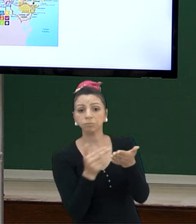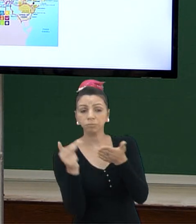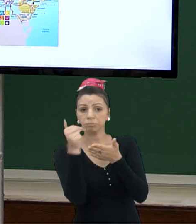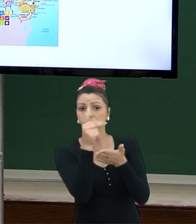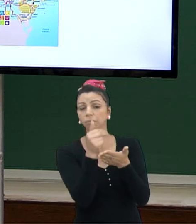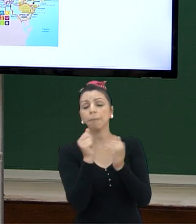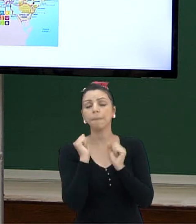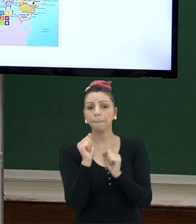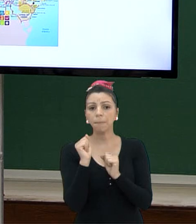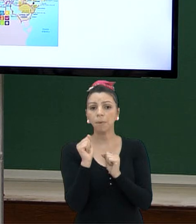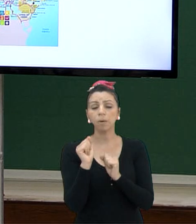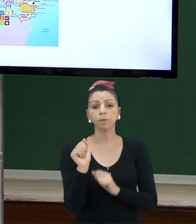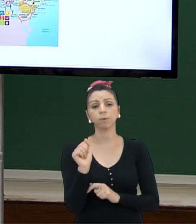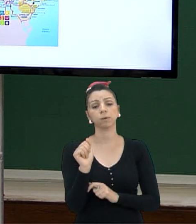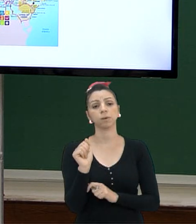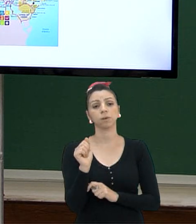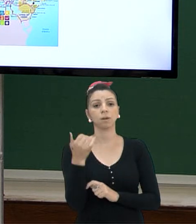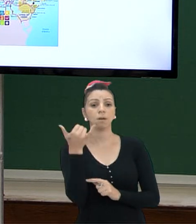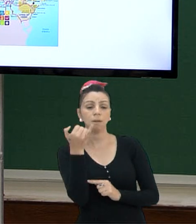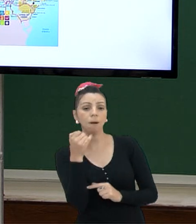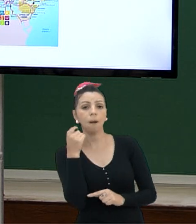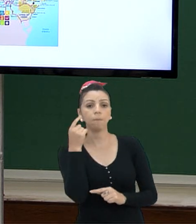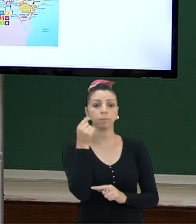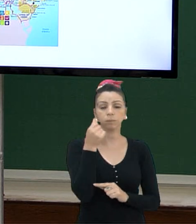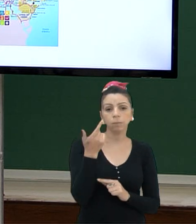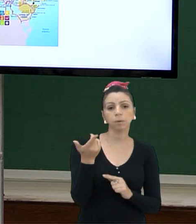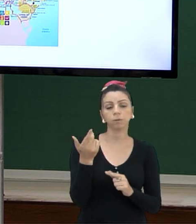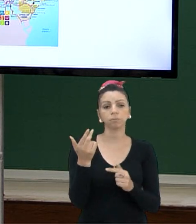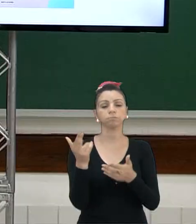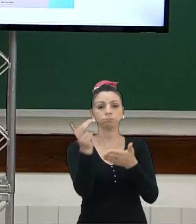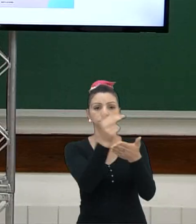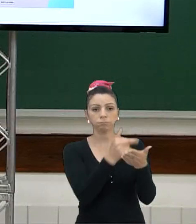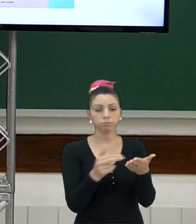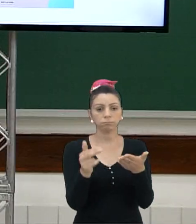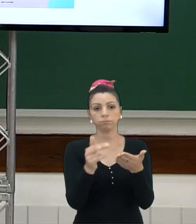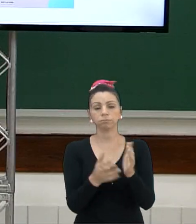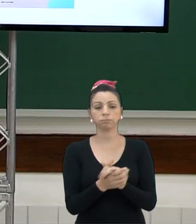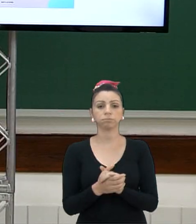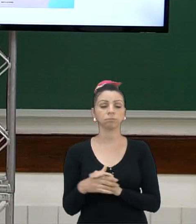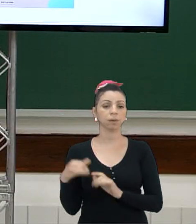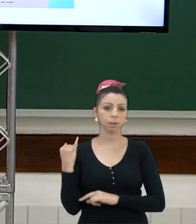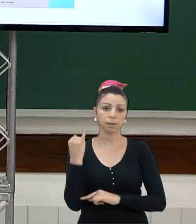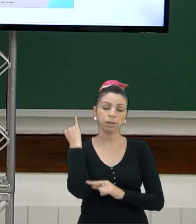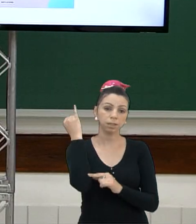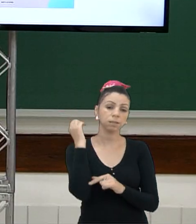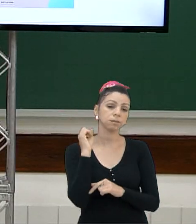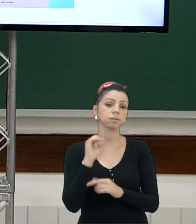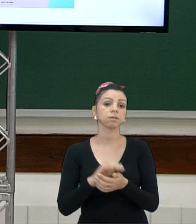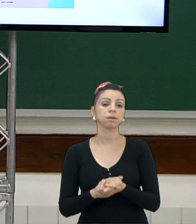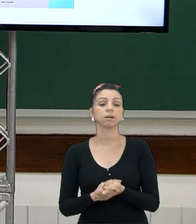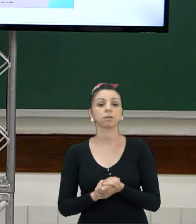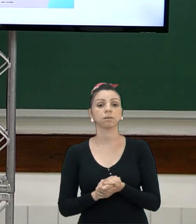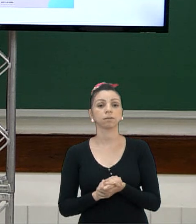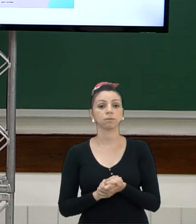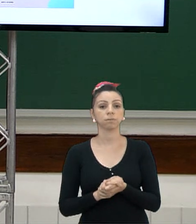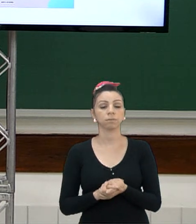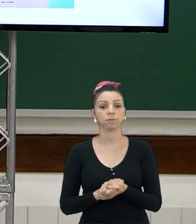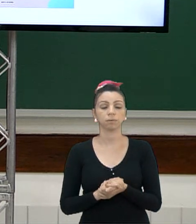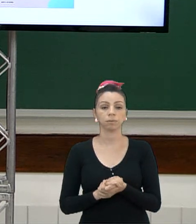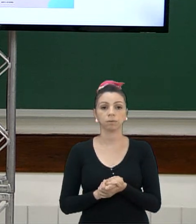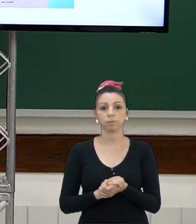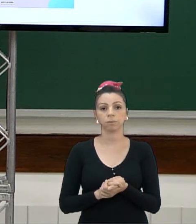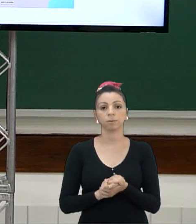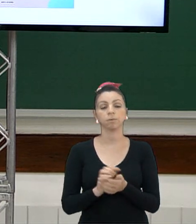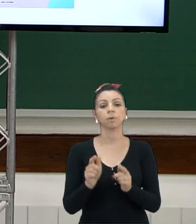tudo manual mesmo, não precisa ser nada impresso. A única coisa que fica interessante, é claro que como a gente está fazendo um